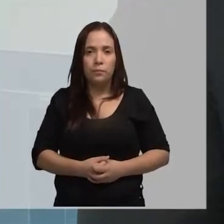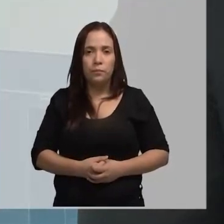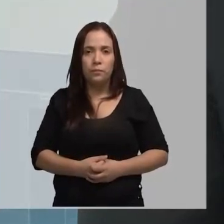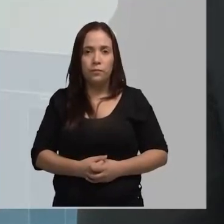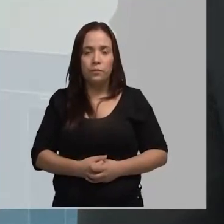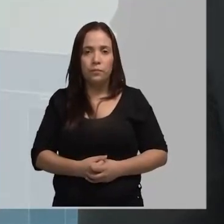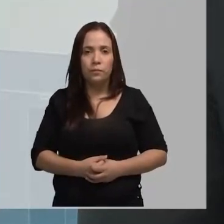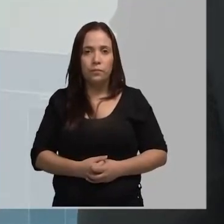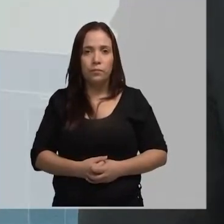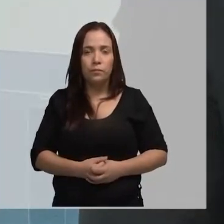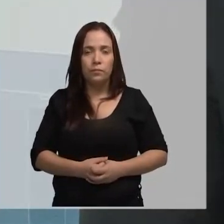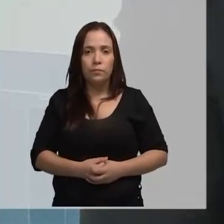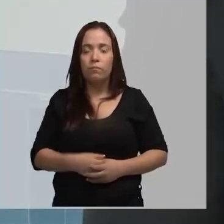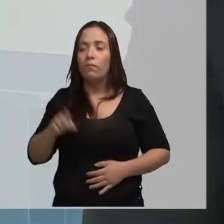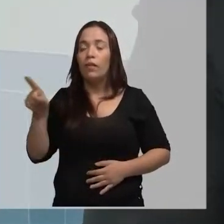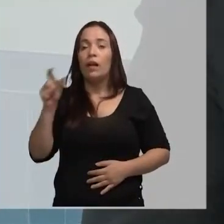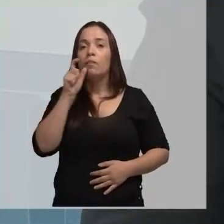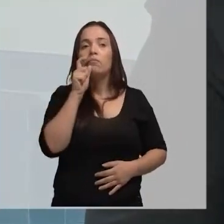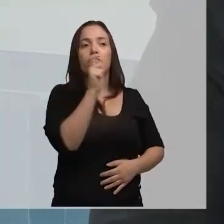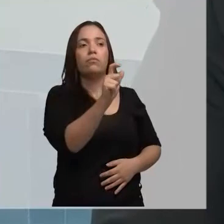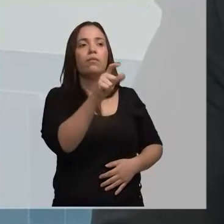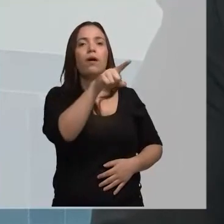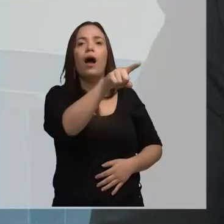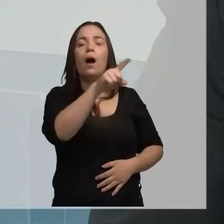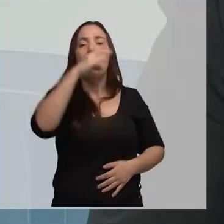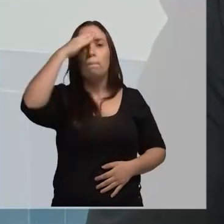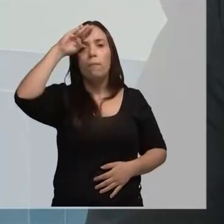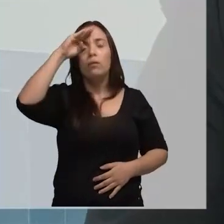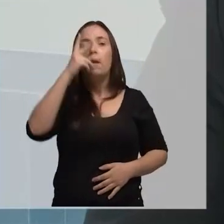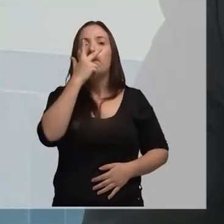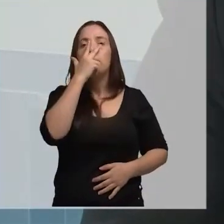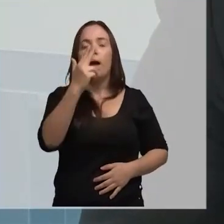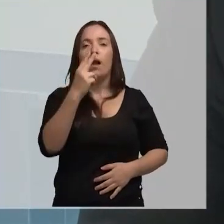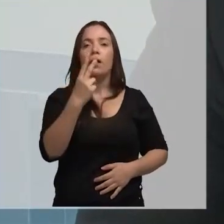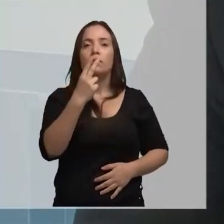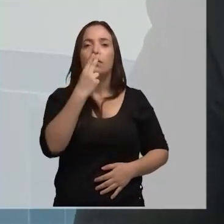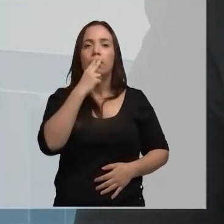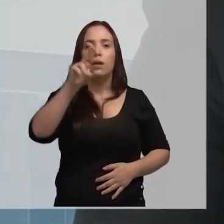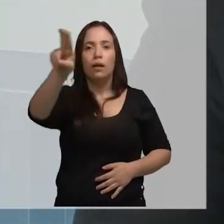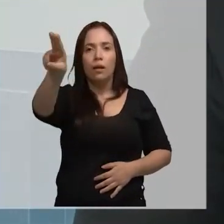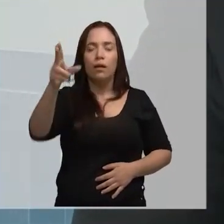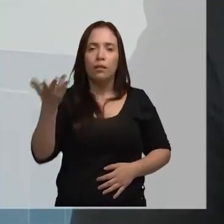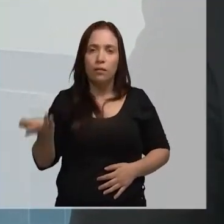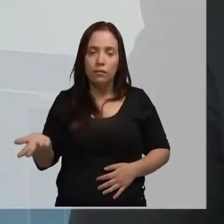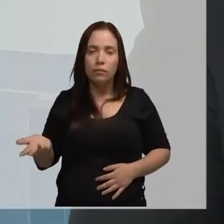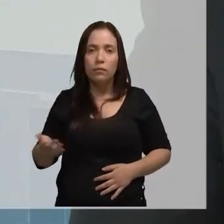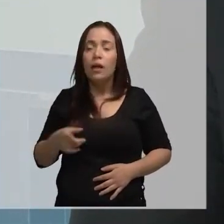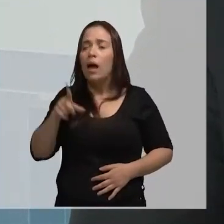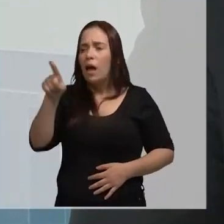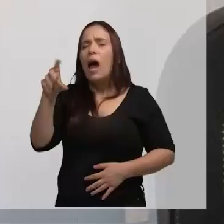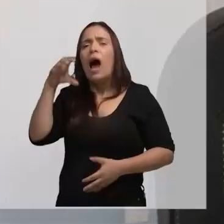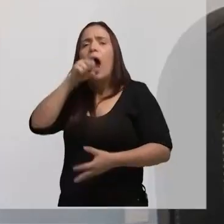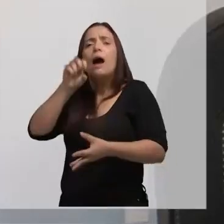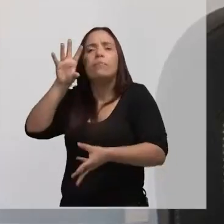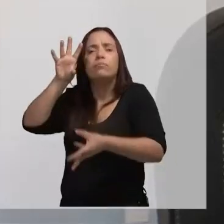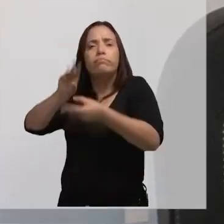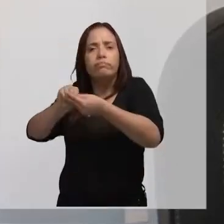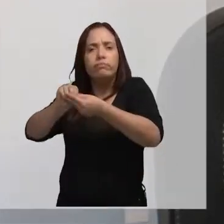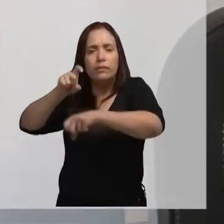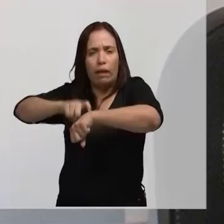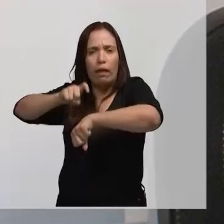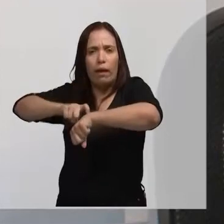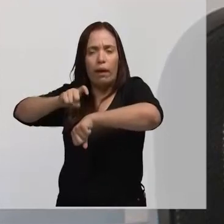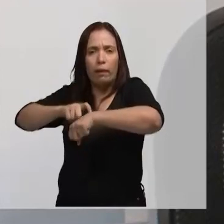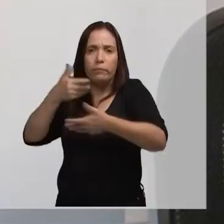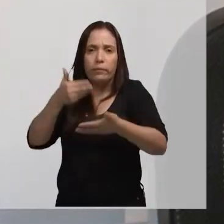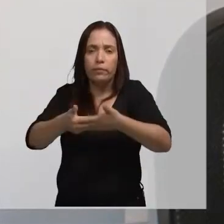mal fabricado Hitler tropical. Mais ou menos isso, foi, Luiz? Mas... 30 segundos aí só para você falar. Não, eu acredito que já